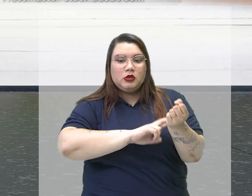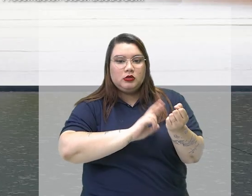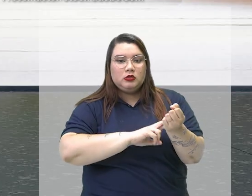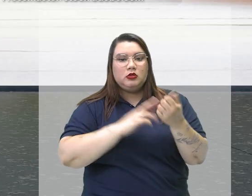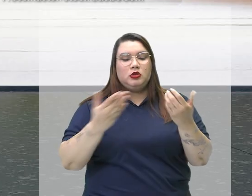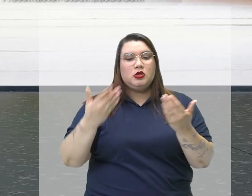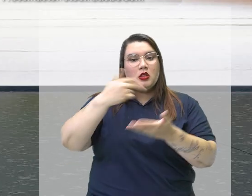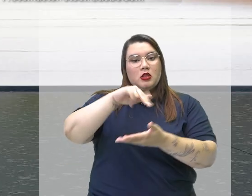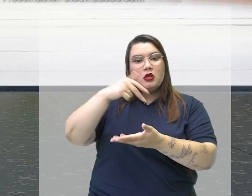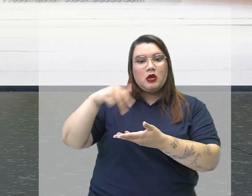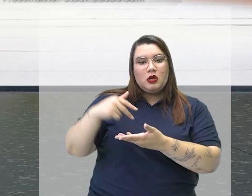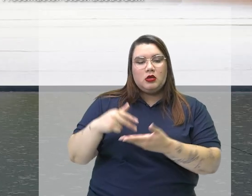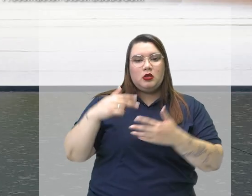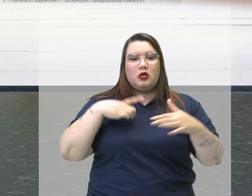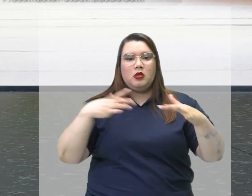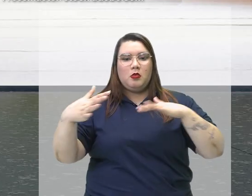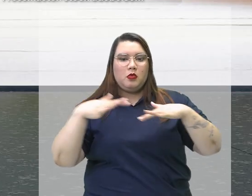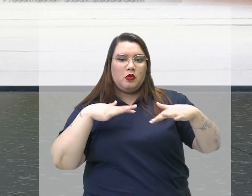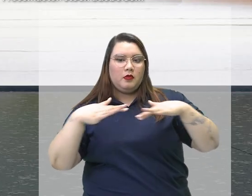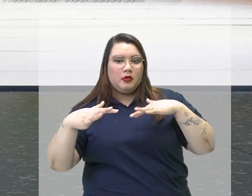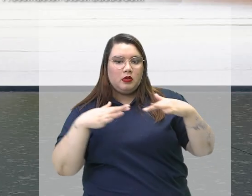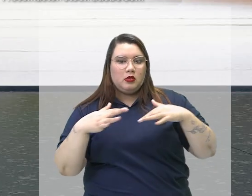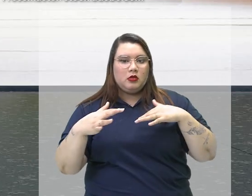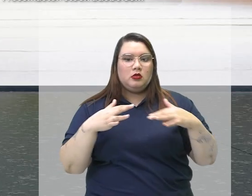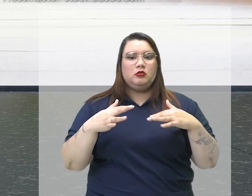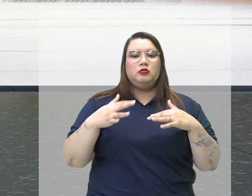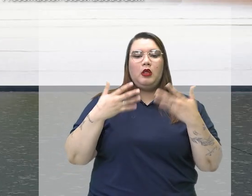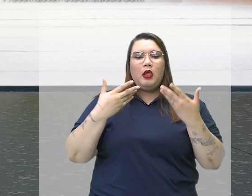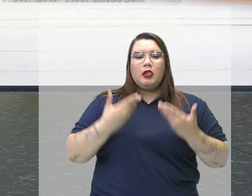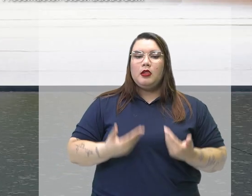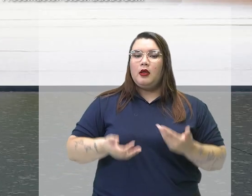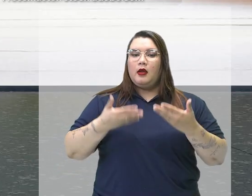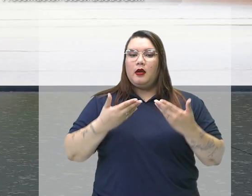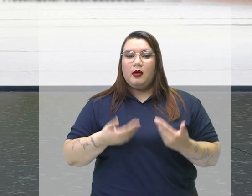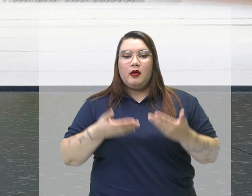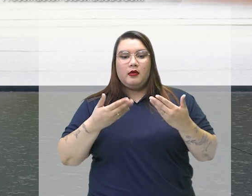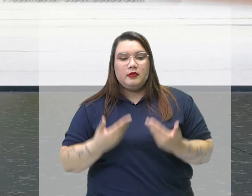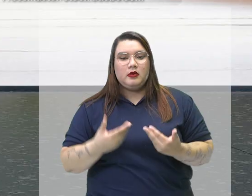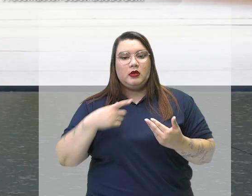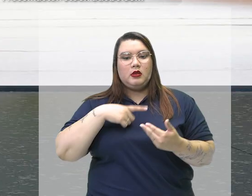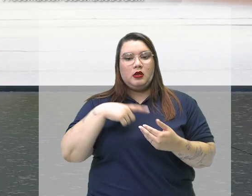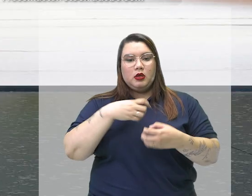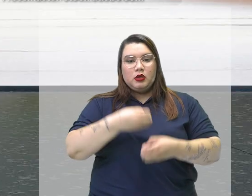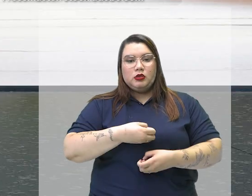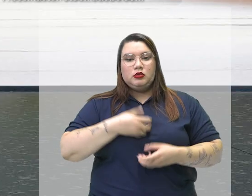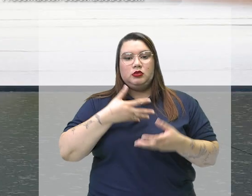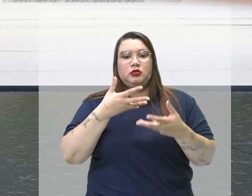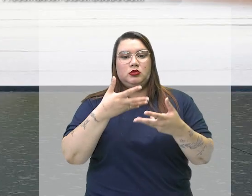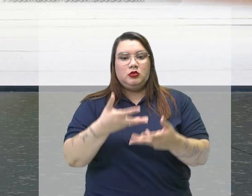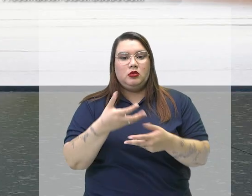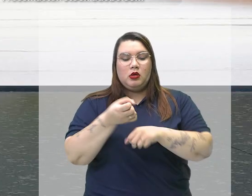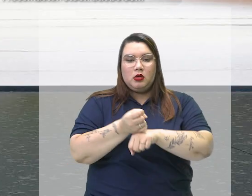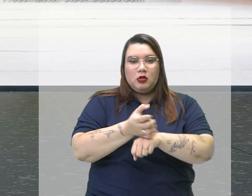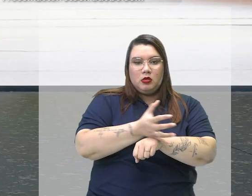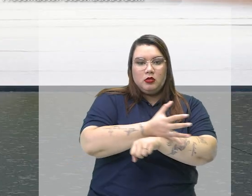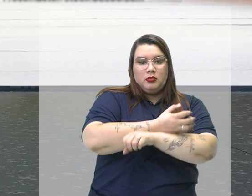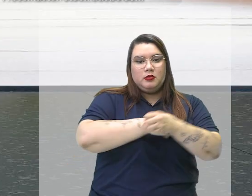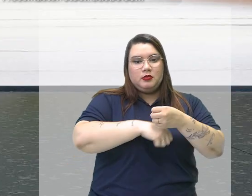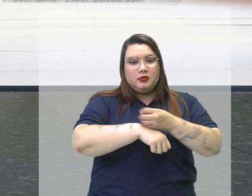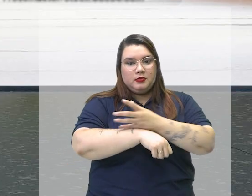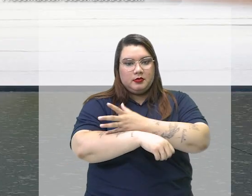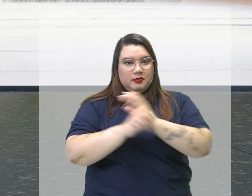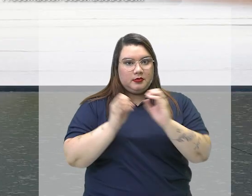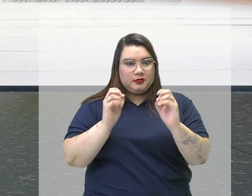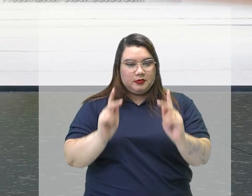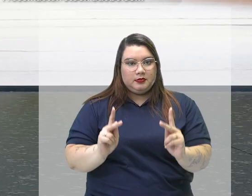rítmica. Além de trabalhar a questão dos movimentos, da sutileza, elas estão expressando as emoções